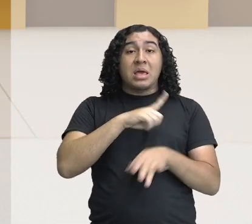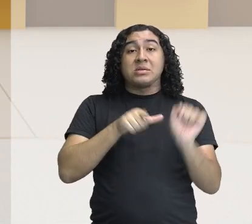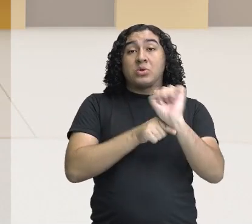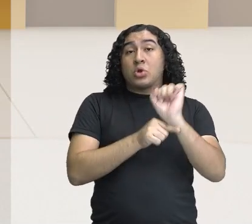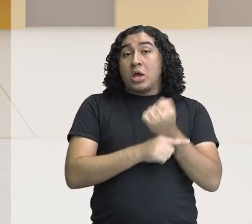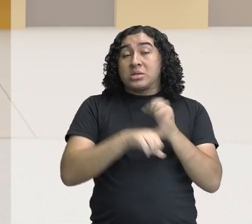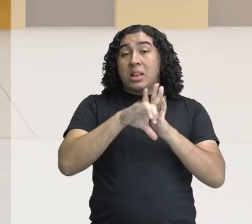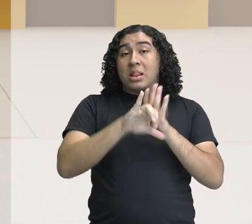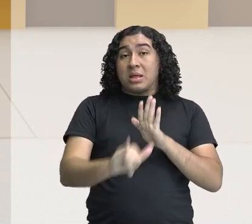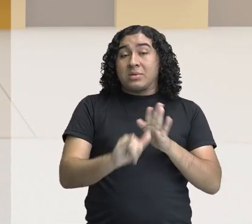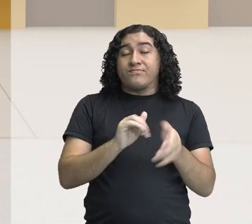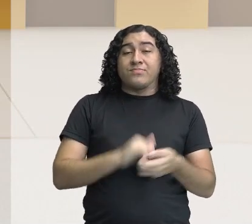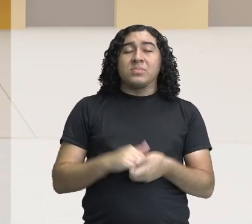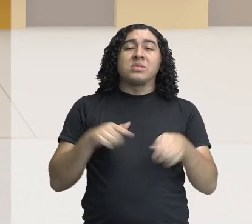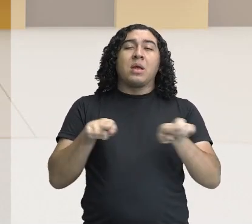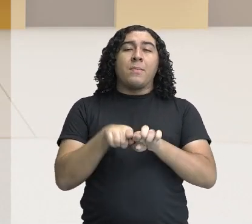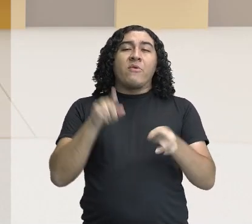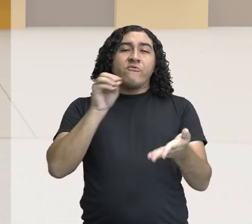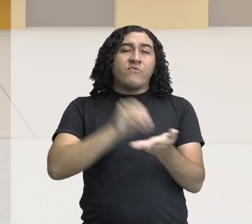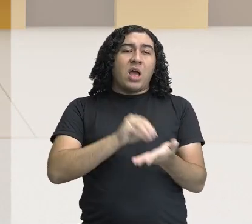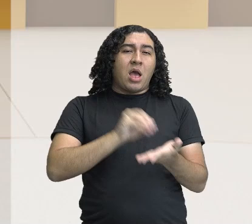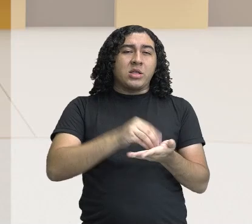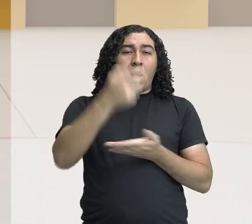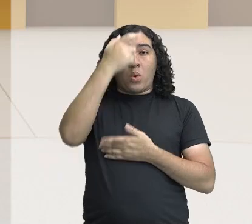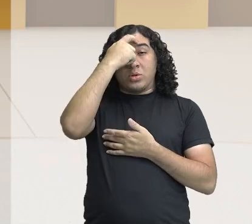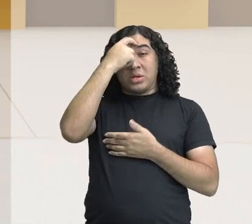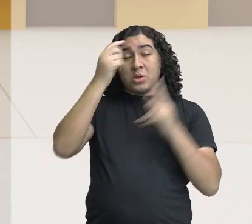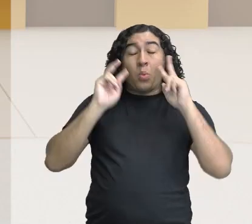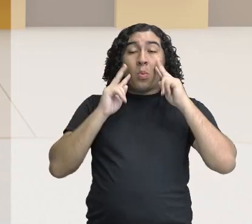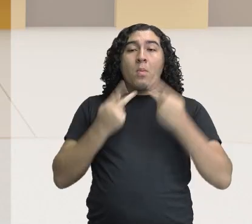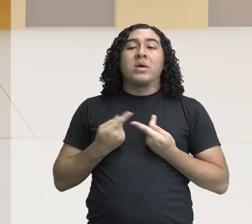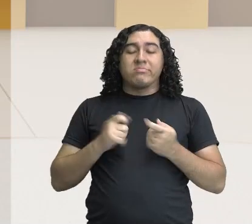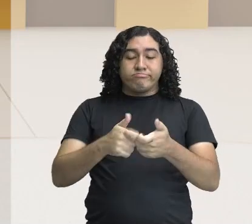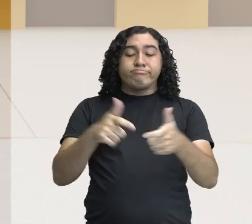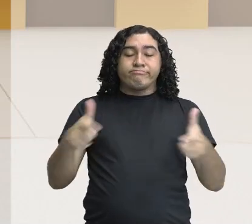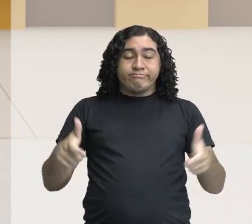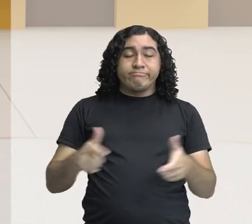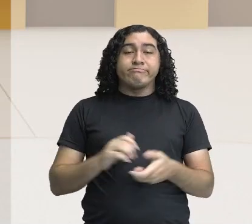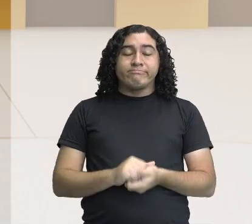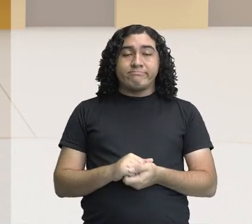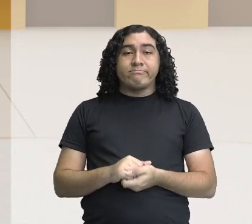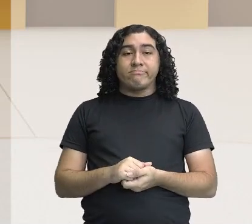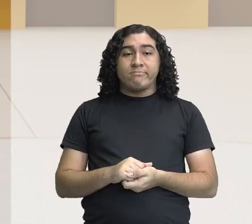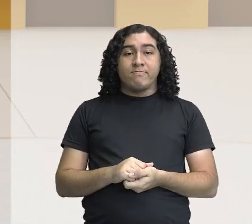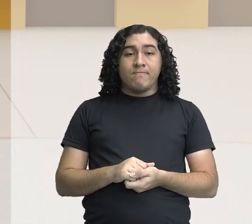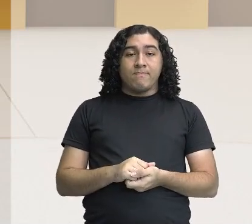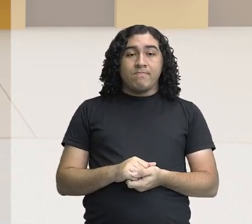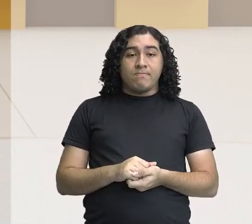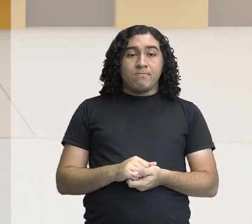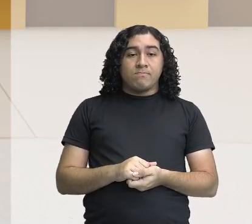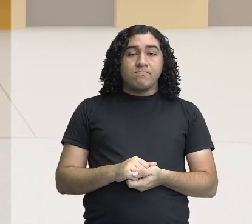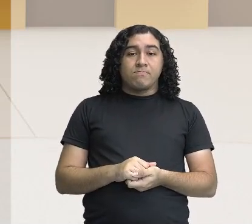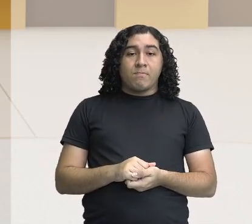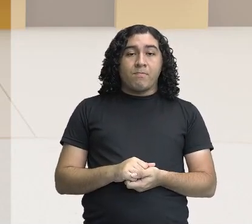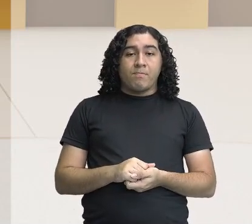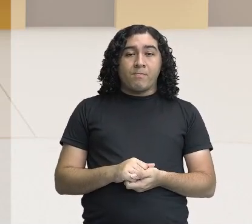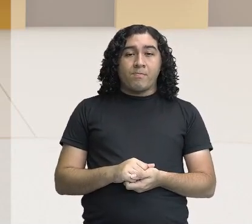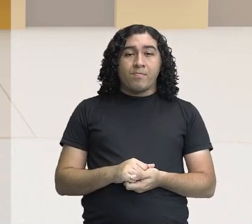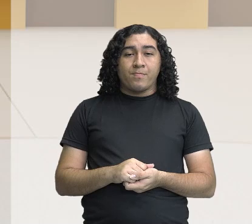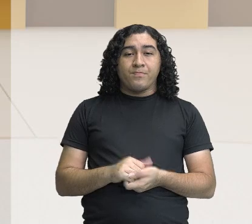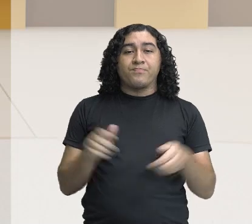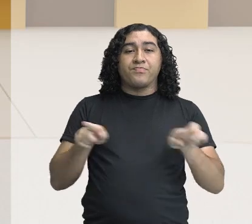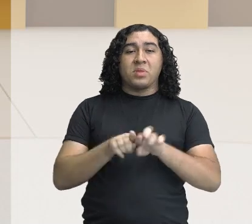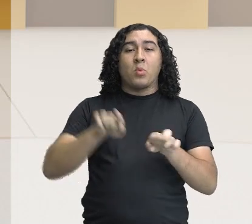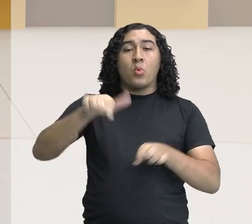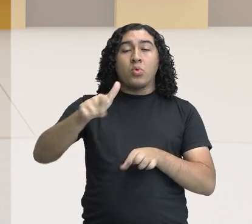inclusive. A falta de conscientização humana é muito grande nesse processo aí. Exatamente. E outra causa do desmatamento é